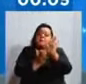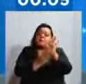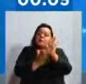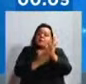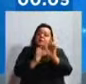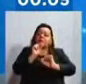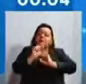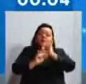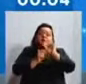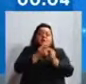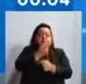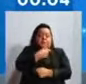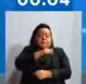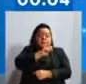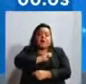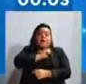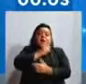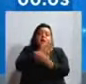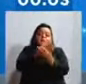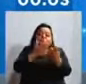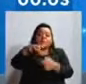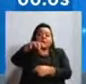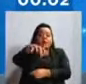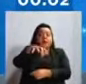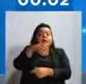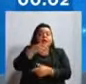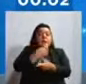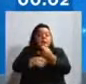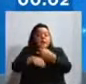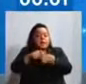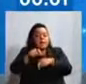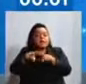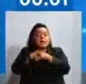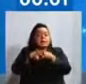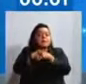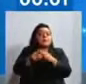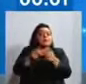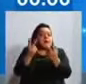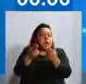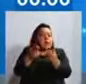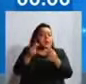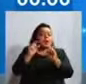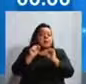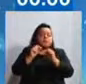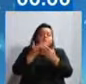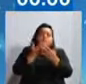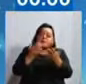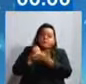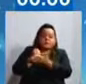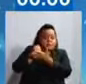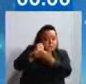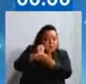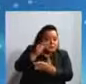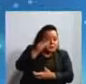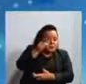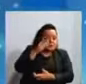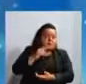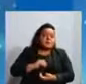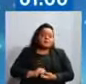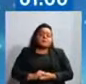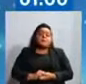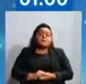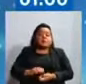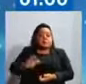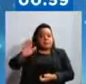fiscal para a área comercial com esses mesmos moldes. Para isso, nós contamos com o seu apoio. Candidato,